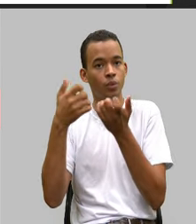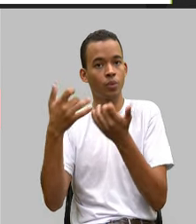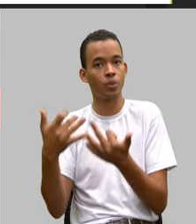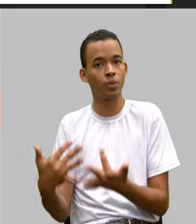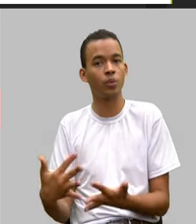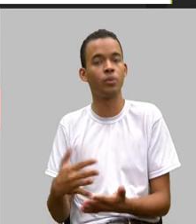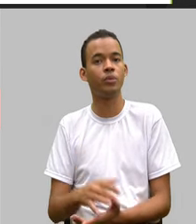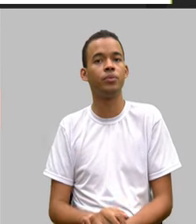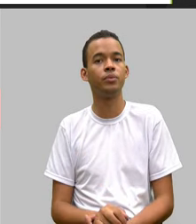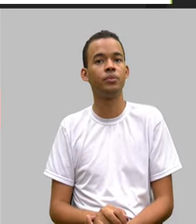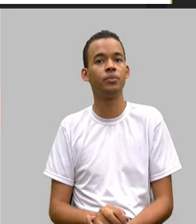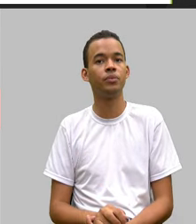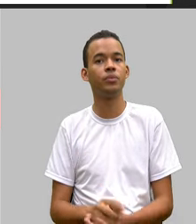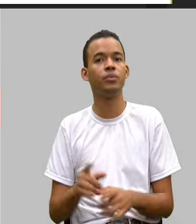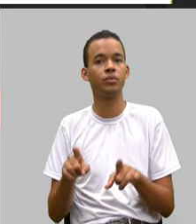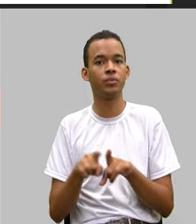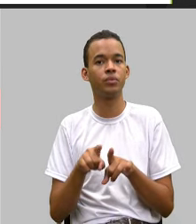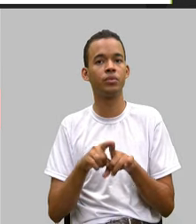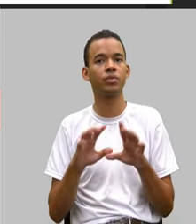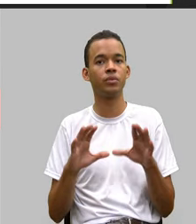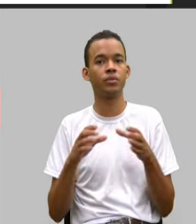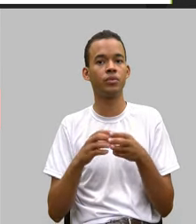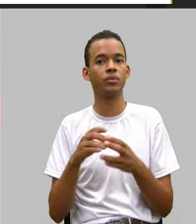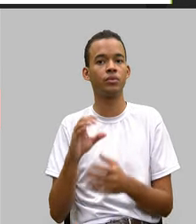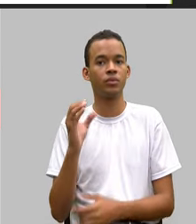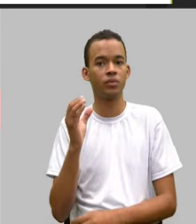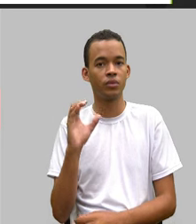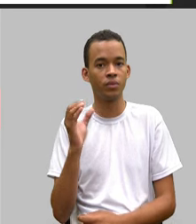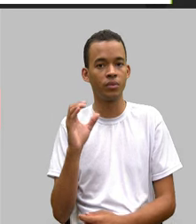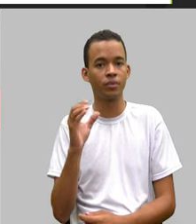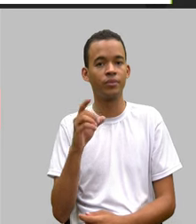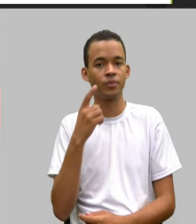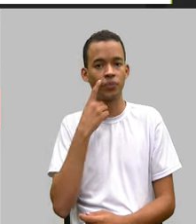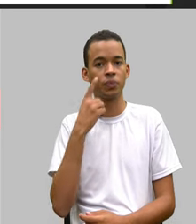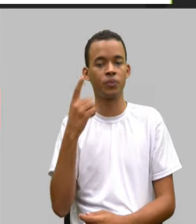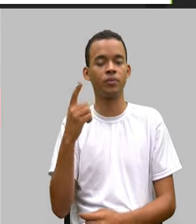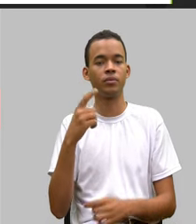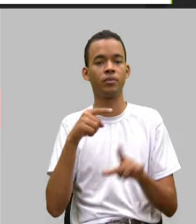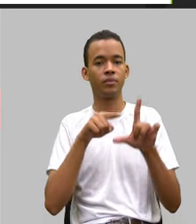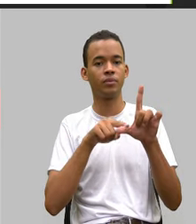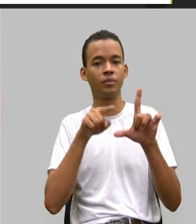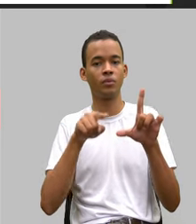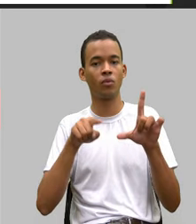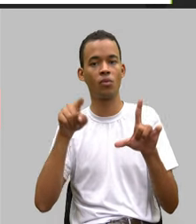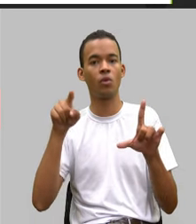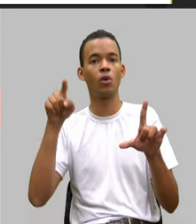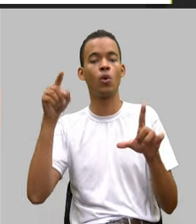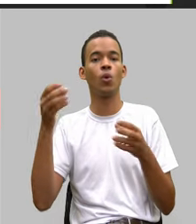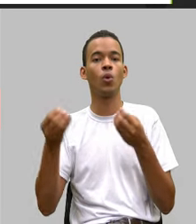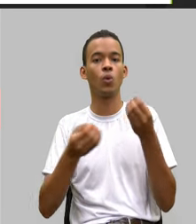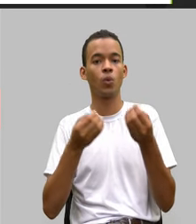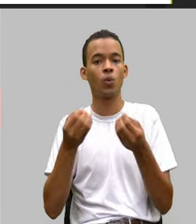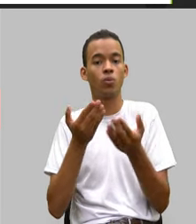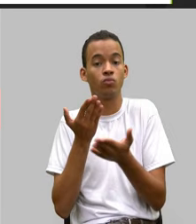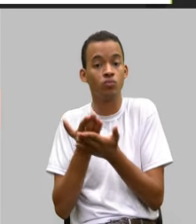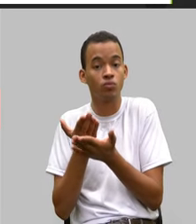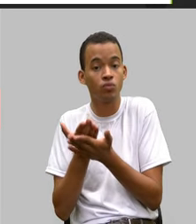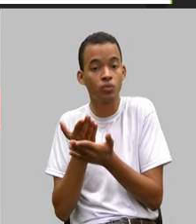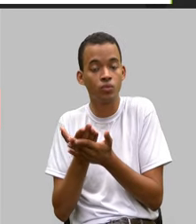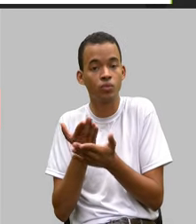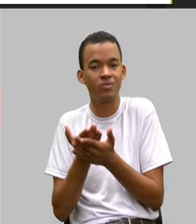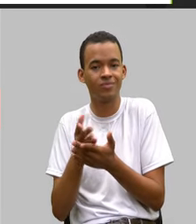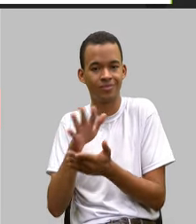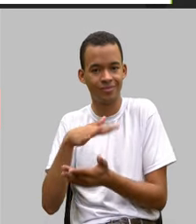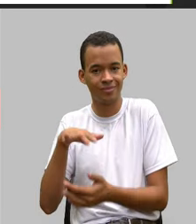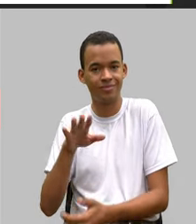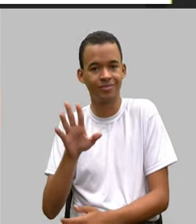essa comissão é de ciência aí tá um gráfico que mostra como que a produção científica tem crescido a cada ano com o uso